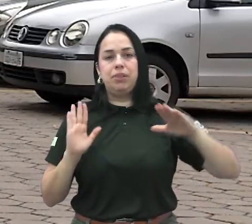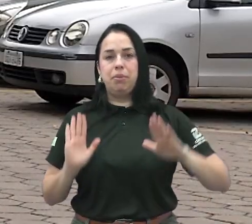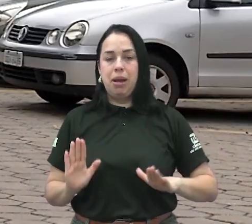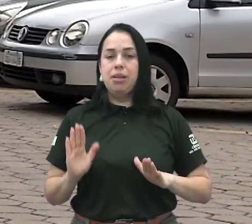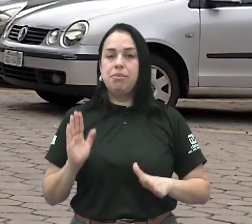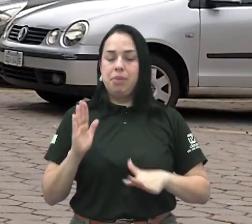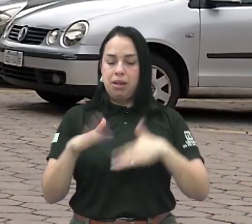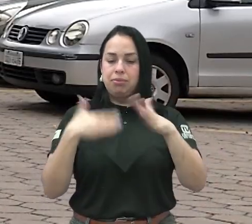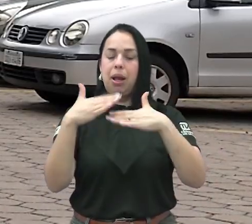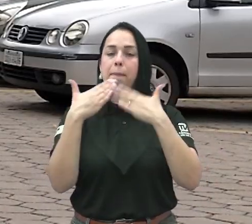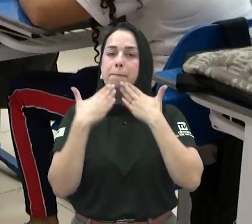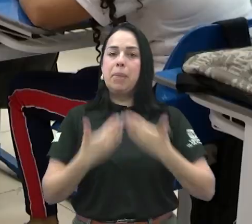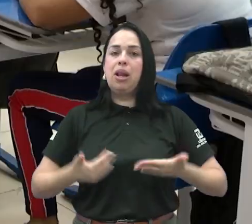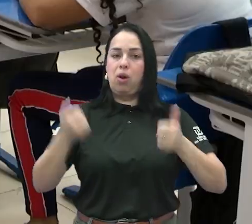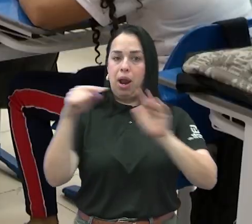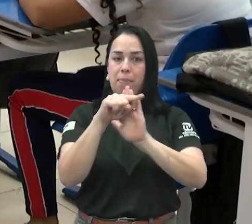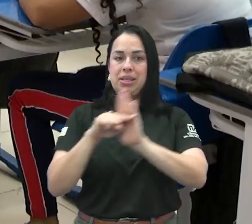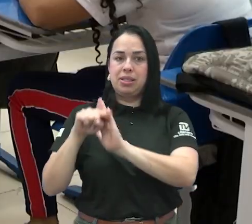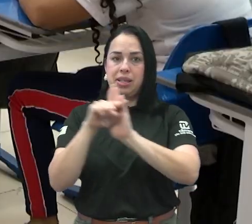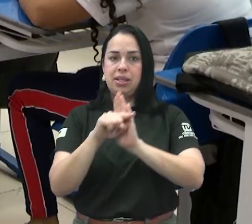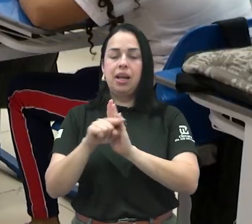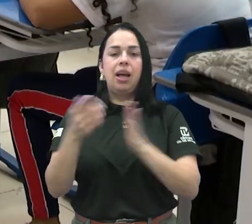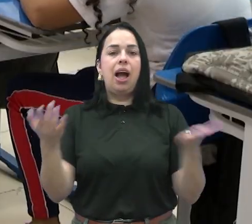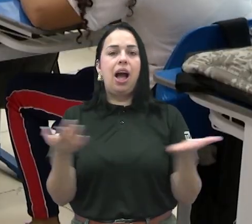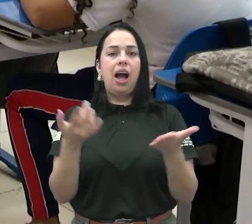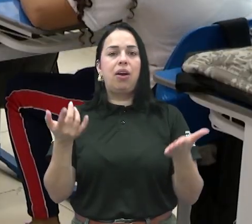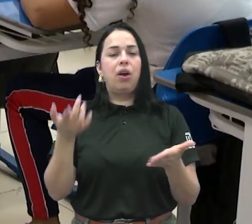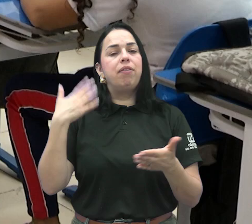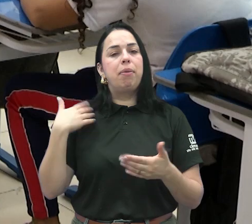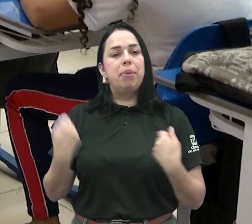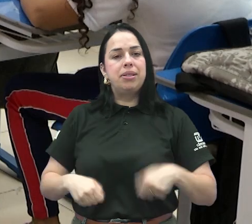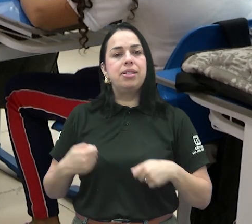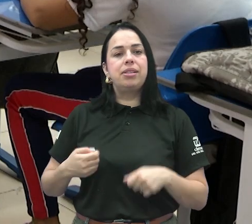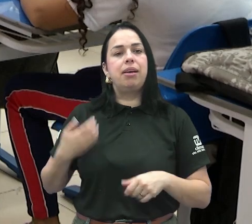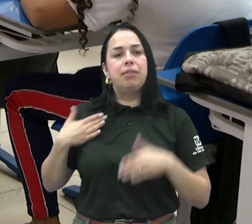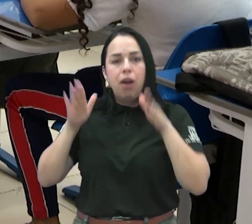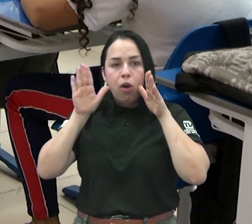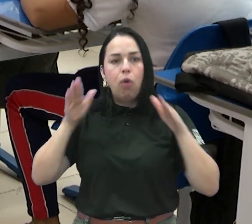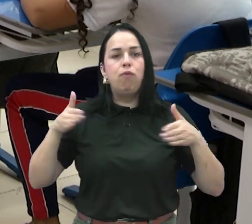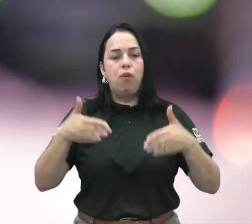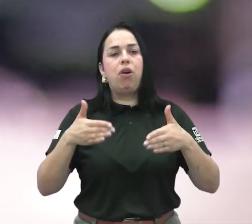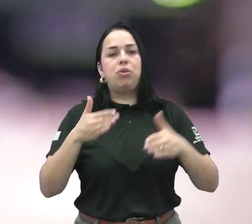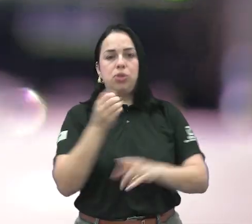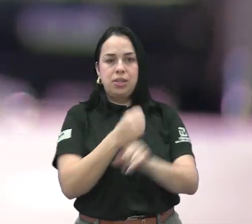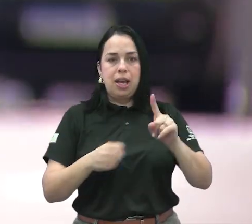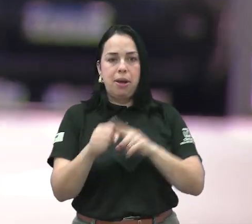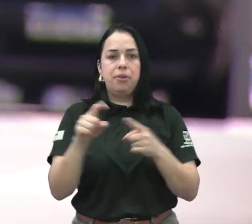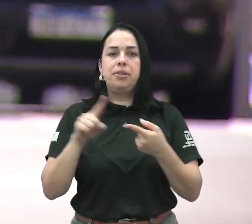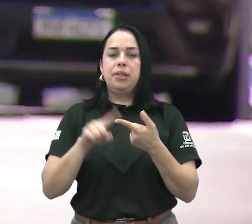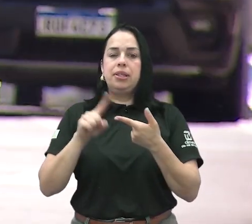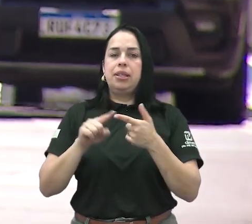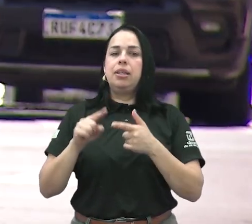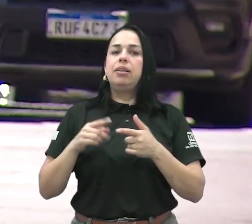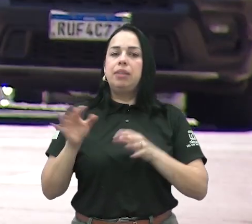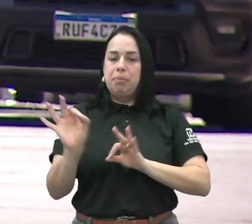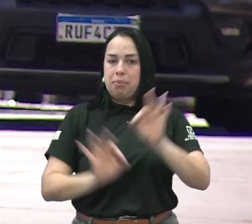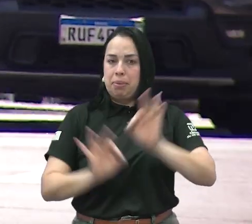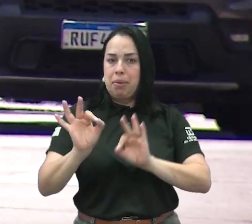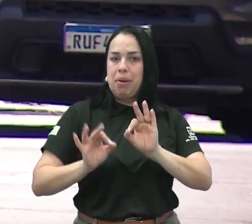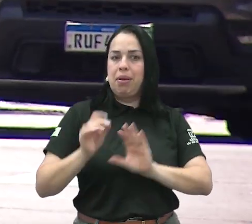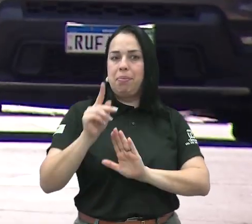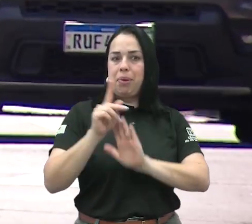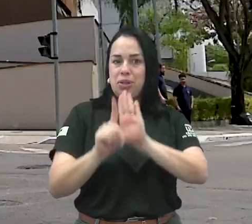possa melhorar ainda mais, a gestão da cidade deve investir em políticas sociais, desenvolvimento sustentável